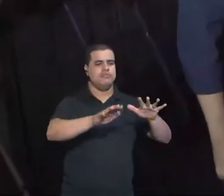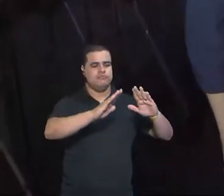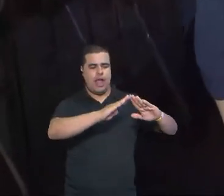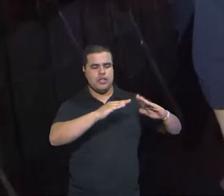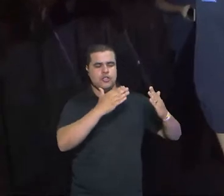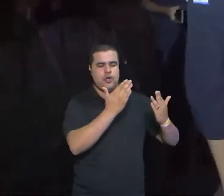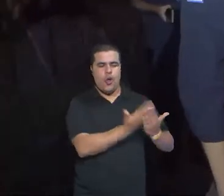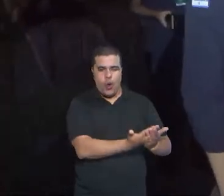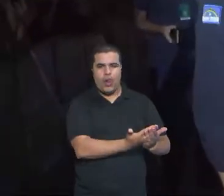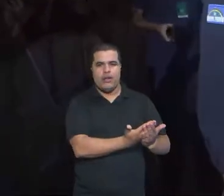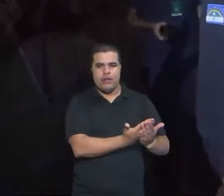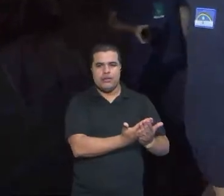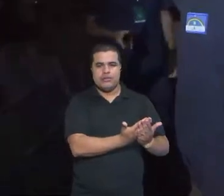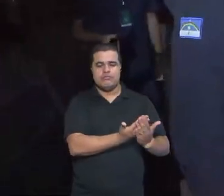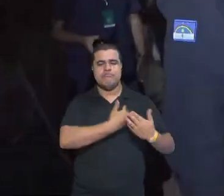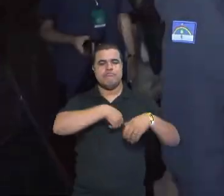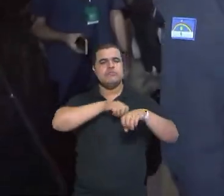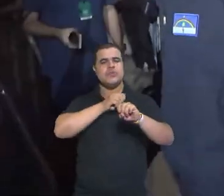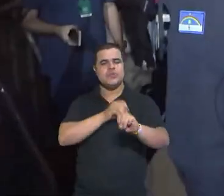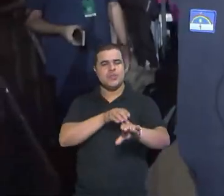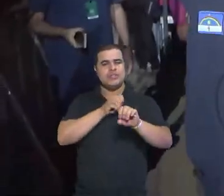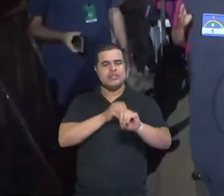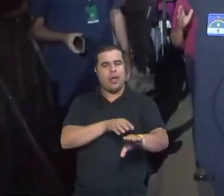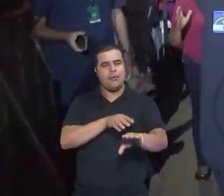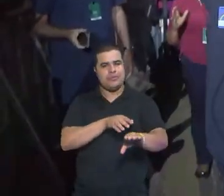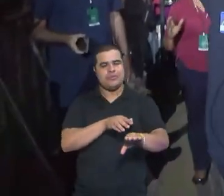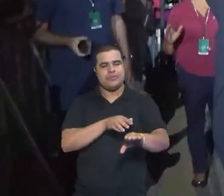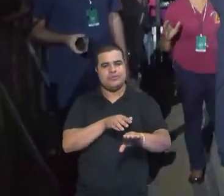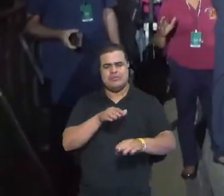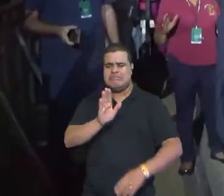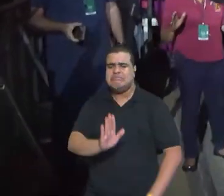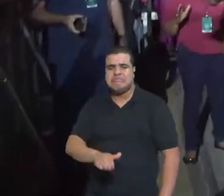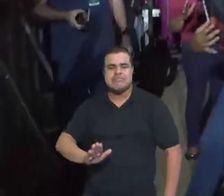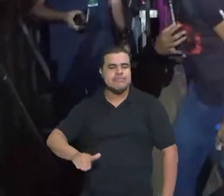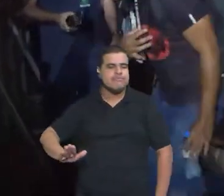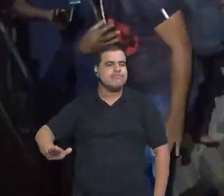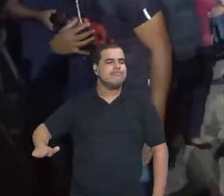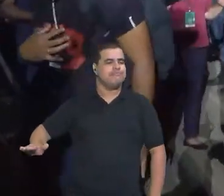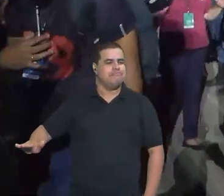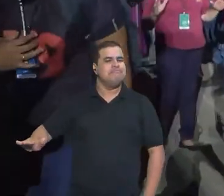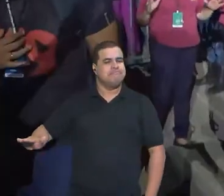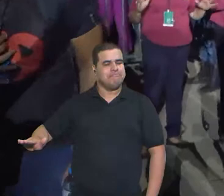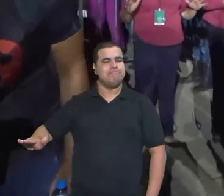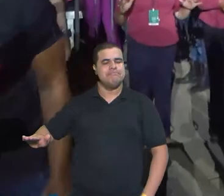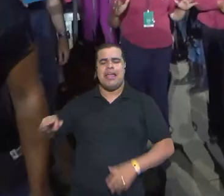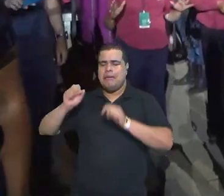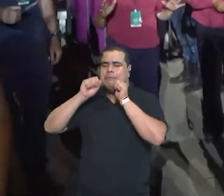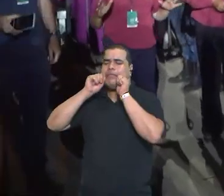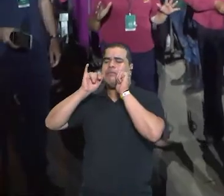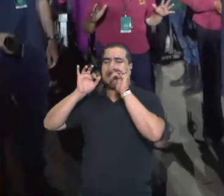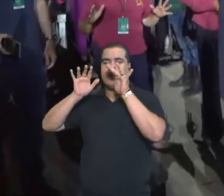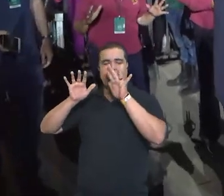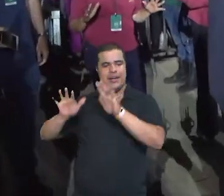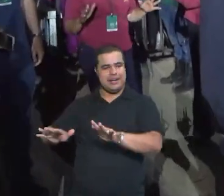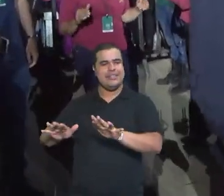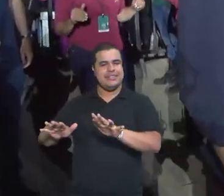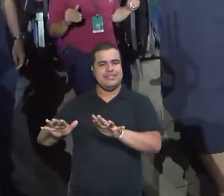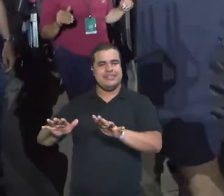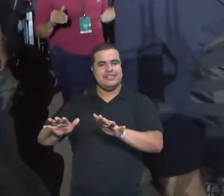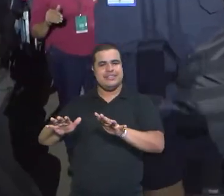a escola a educação as criancinhas abençoa